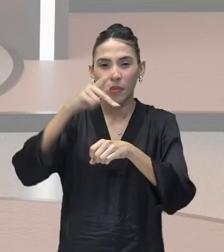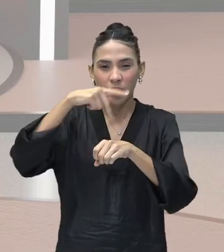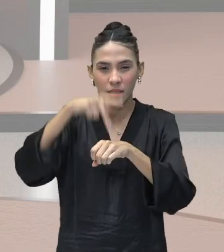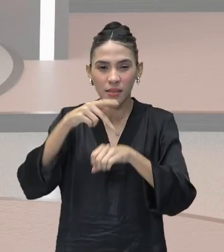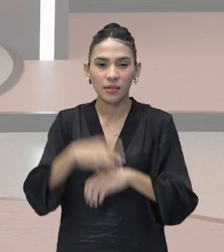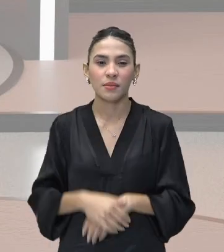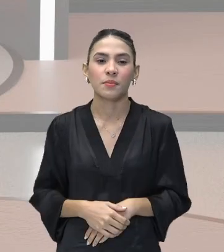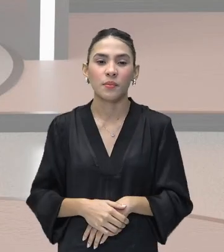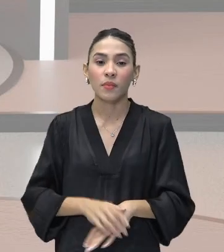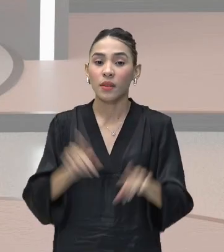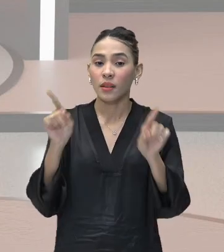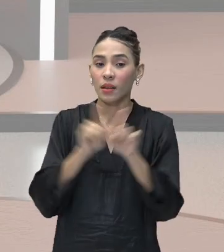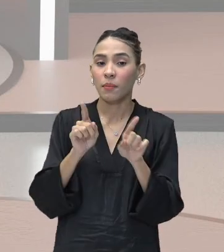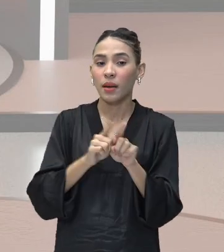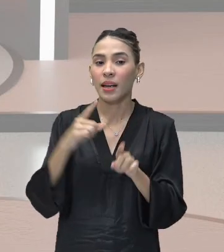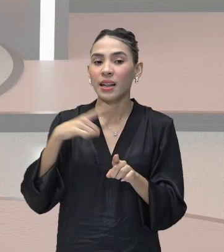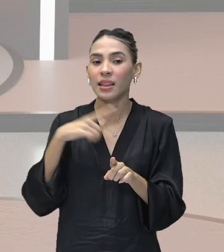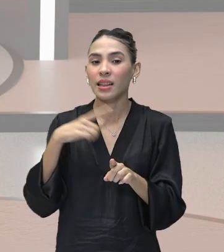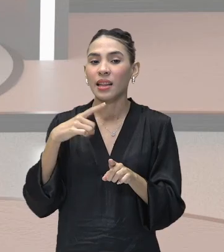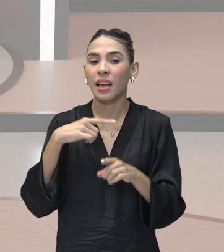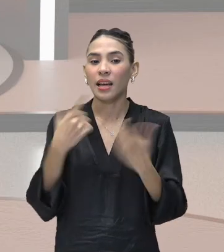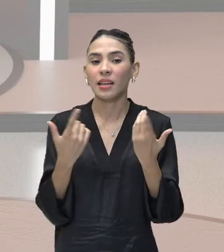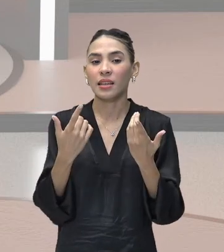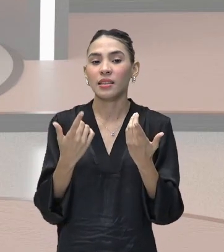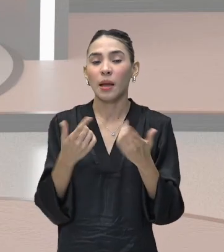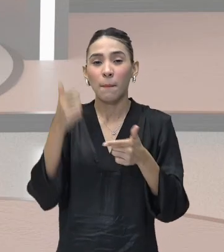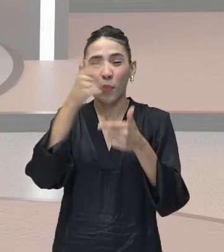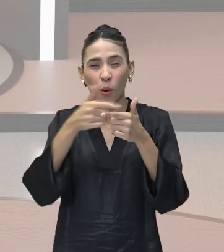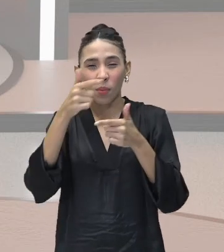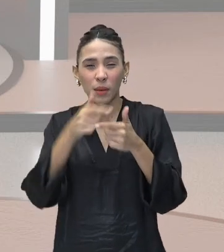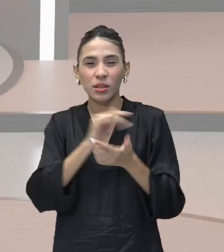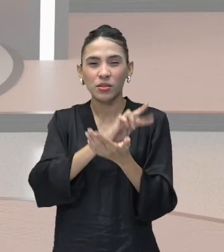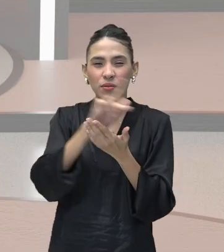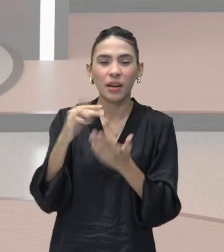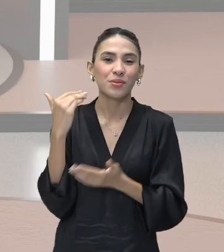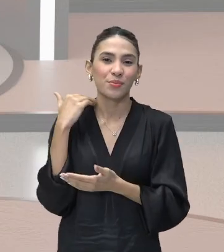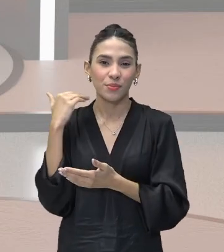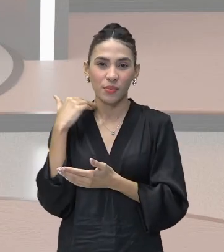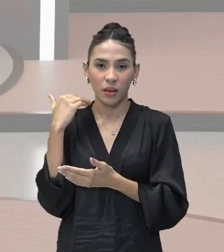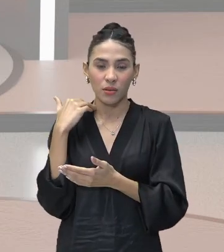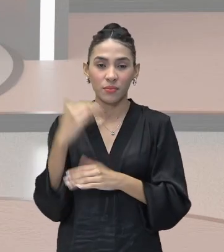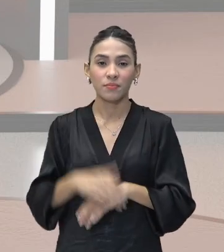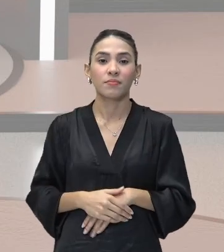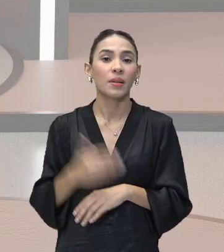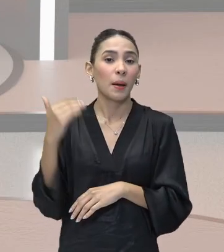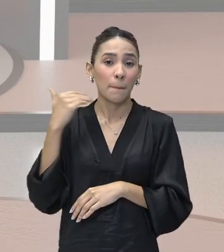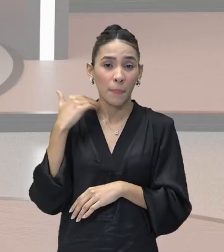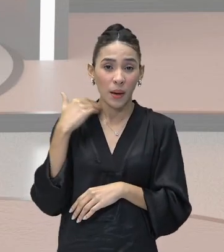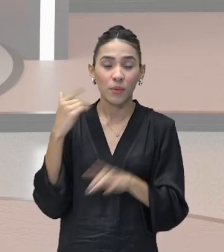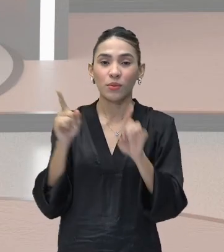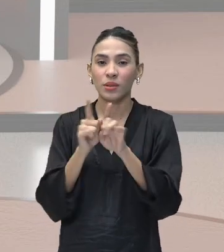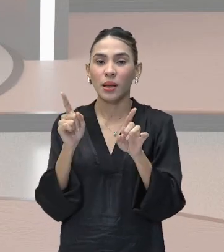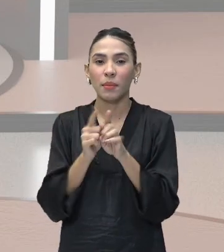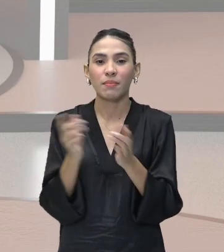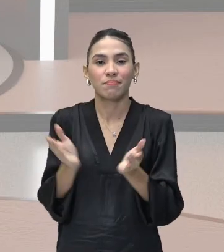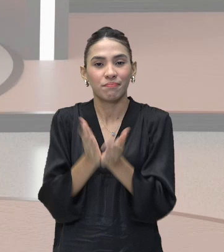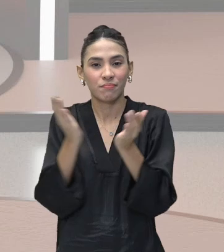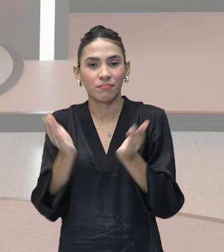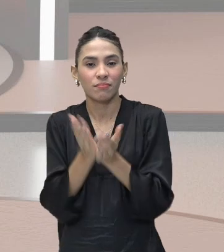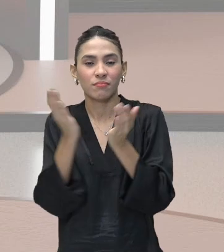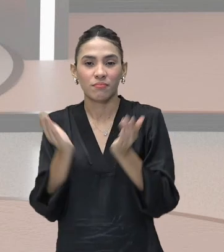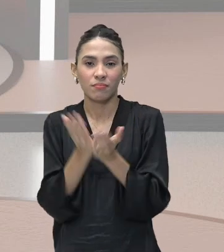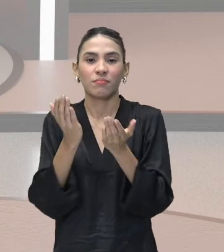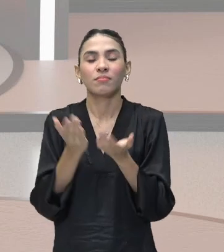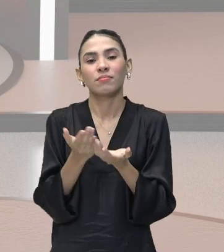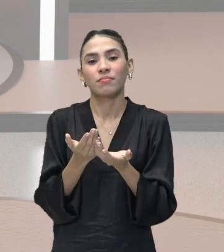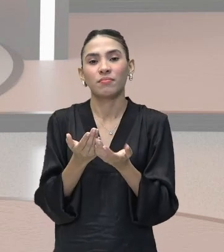a quebra de bancos. Vários bancos entraram em falência, levando à perda de poupanças